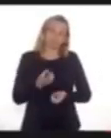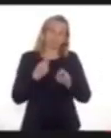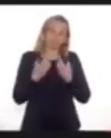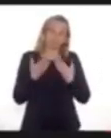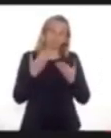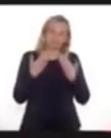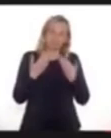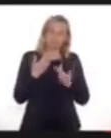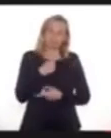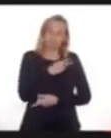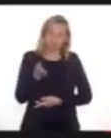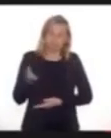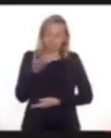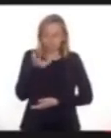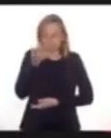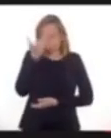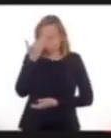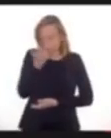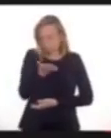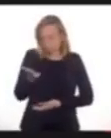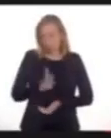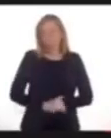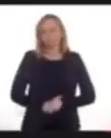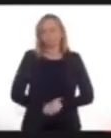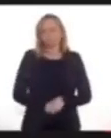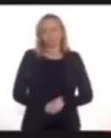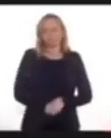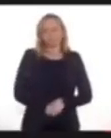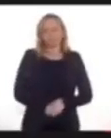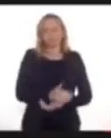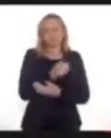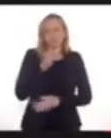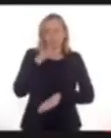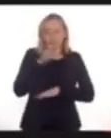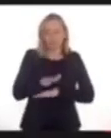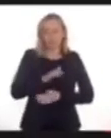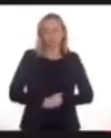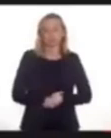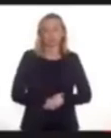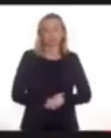vocês. Então, quero agradecer aí a todos e uma boa tarde.